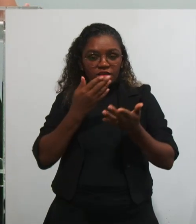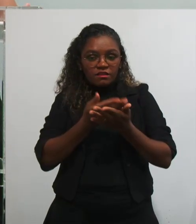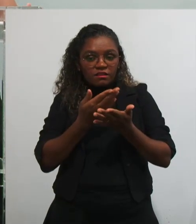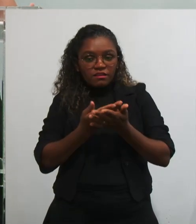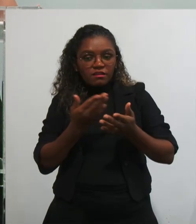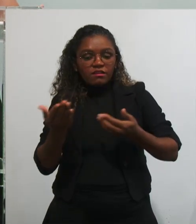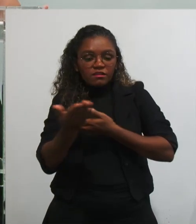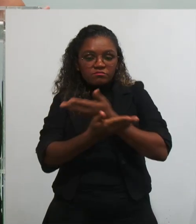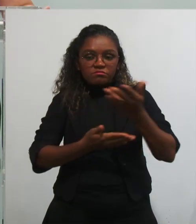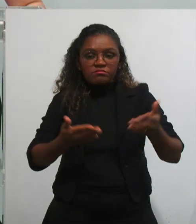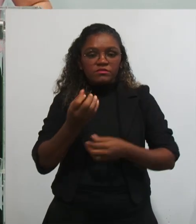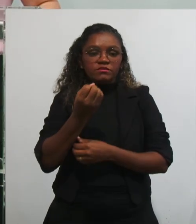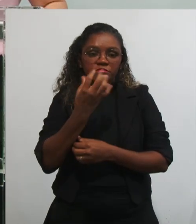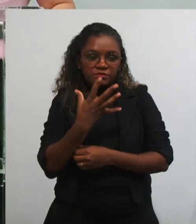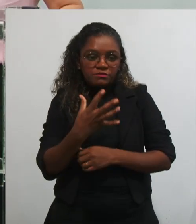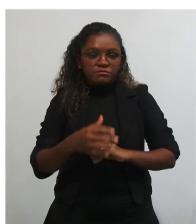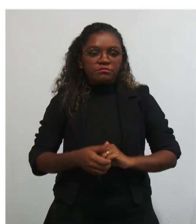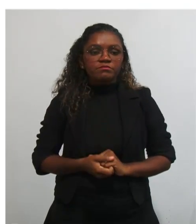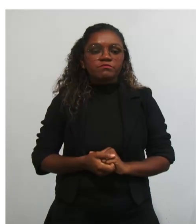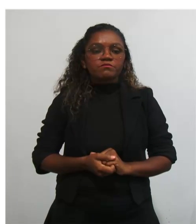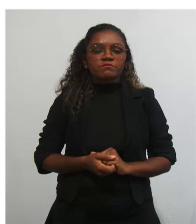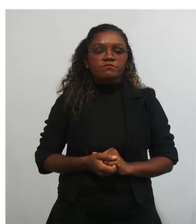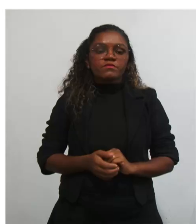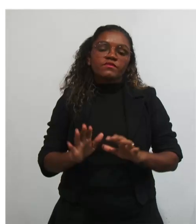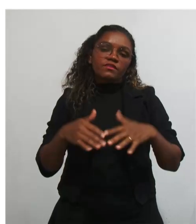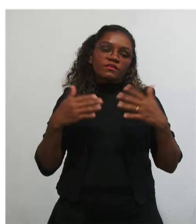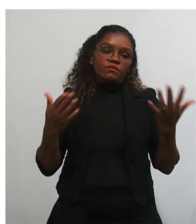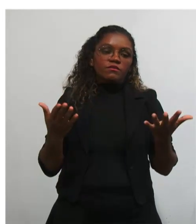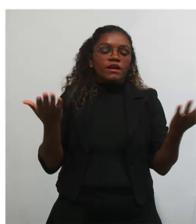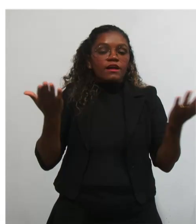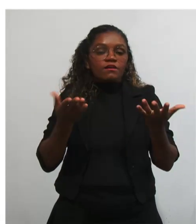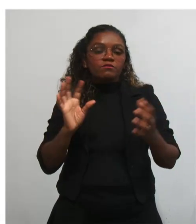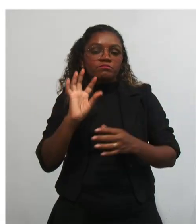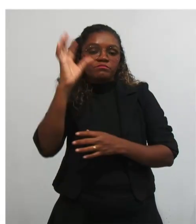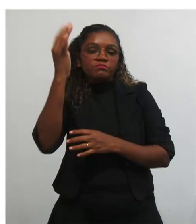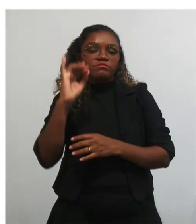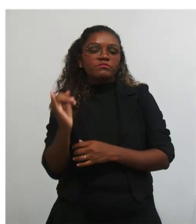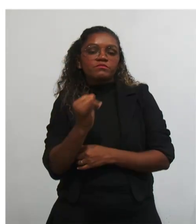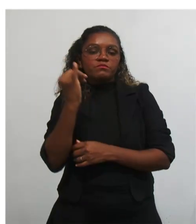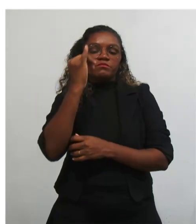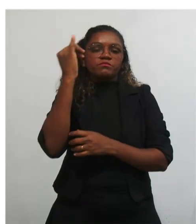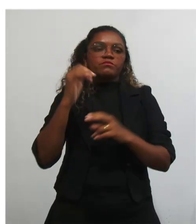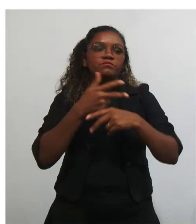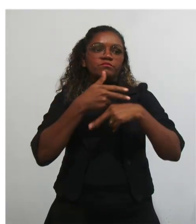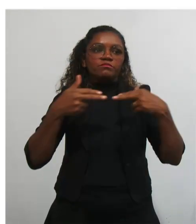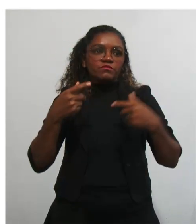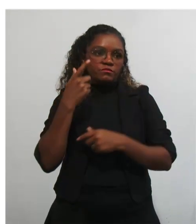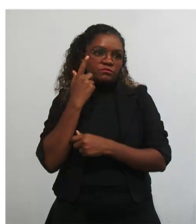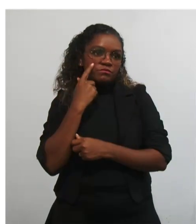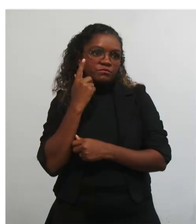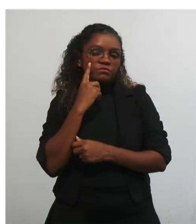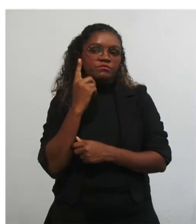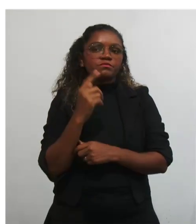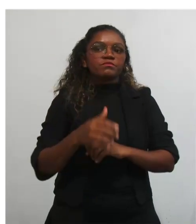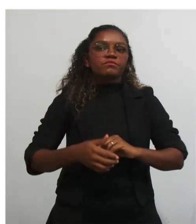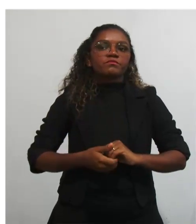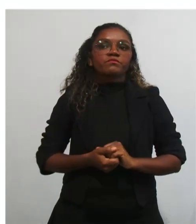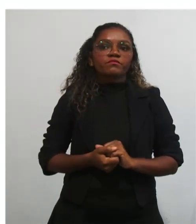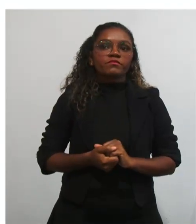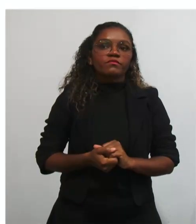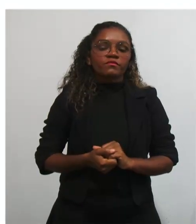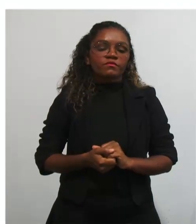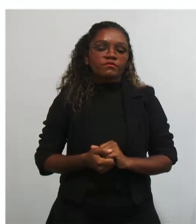aconteça. Bom, e aí nós vamos para alguns fatos importantes. pensar a produção